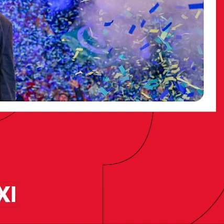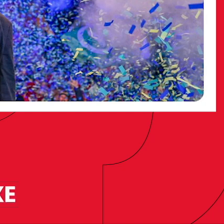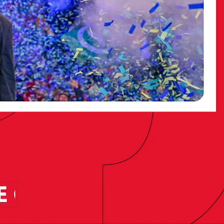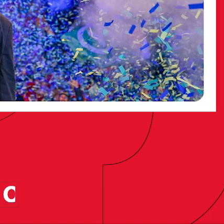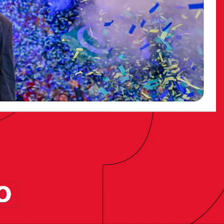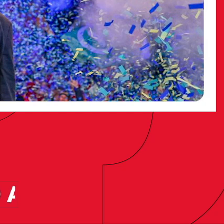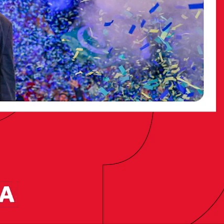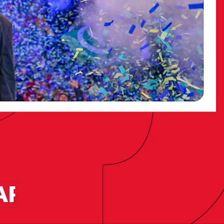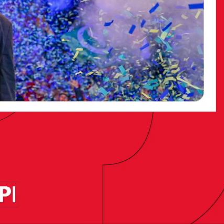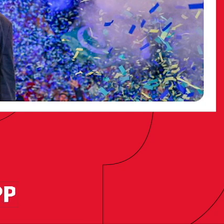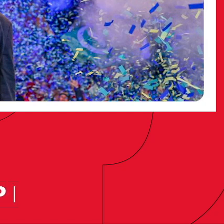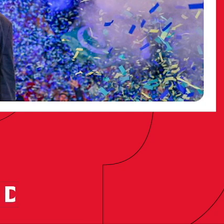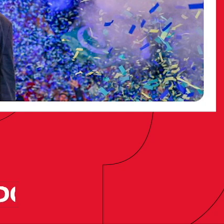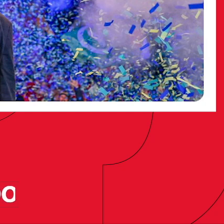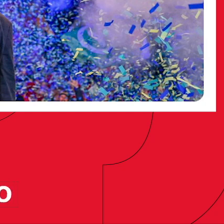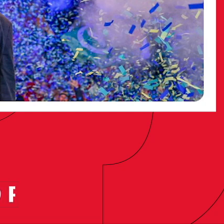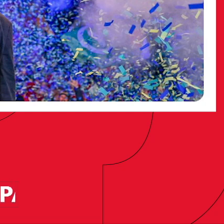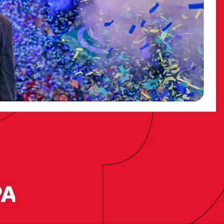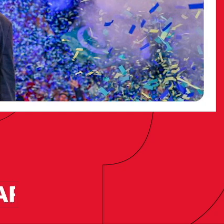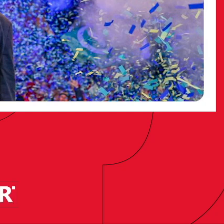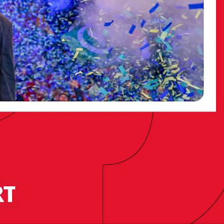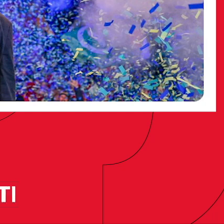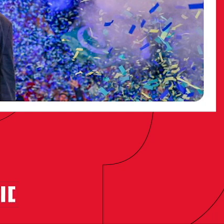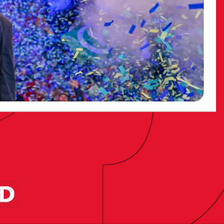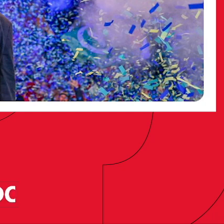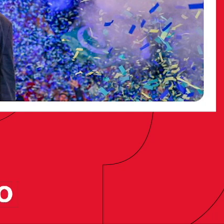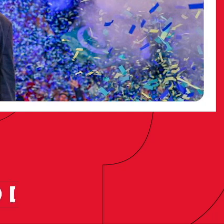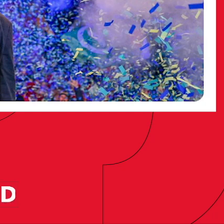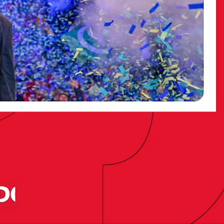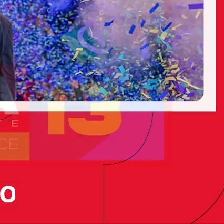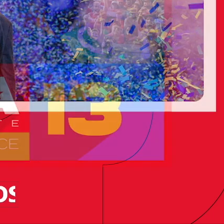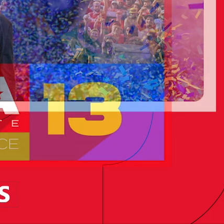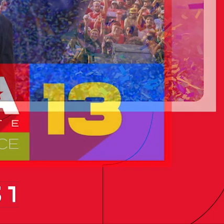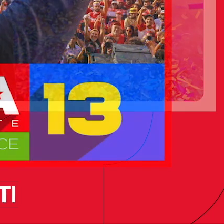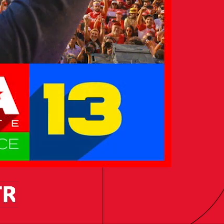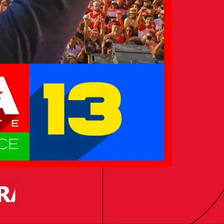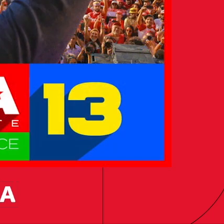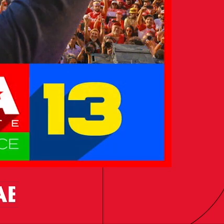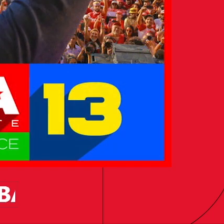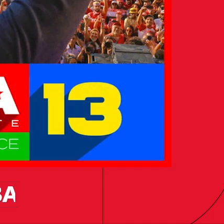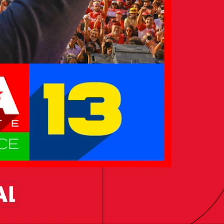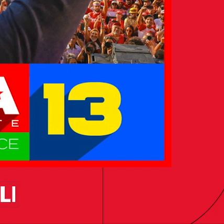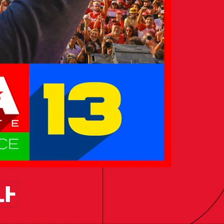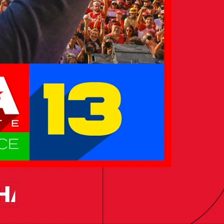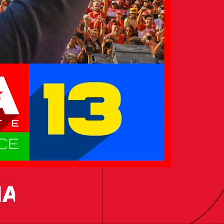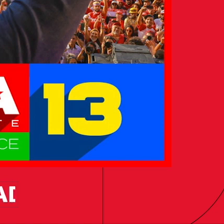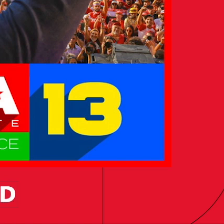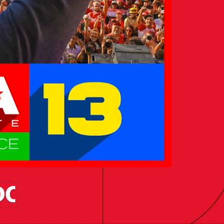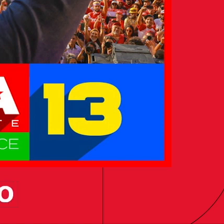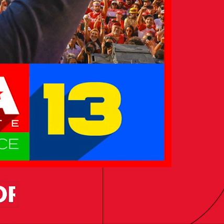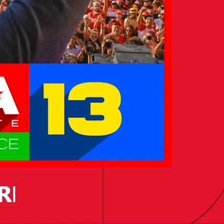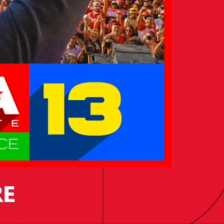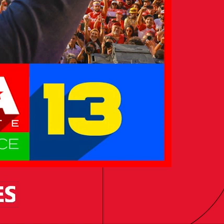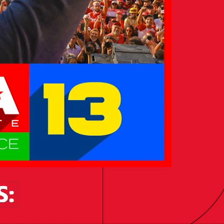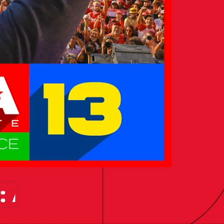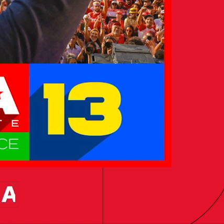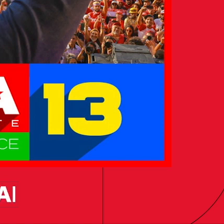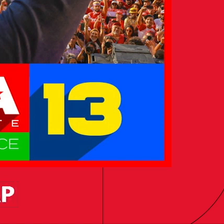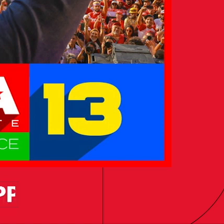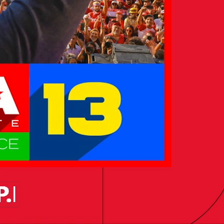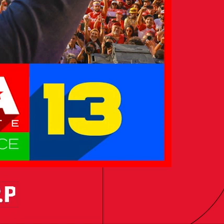devia para o FMI e a inflação e o desemprego estava 12%. Muita gente na sociedade dizia que o Lula não ia